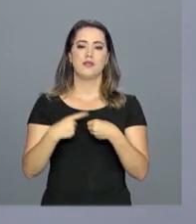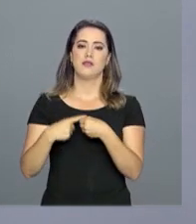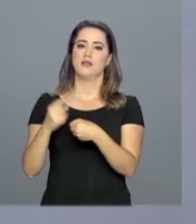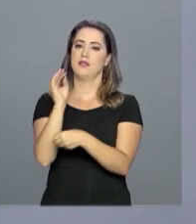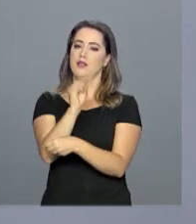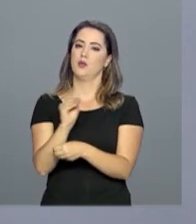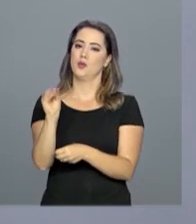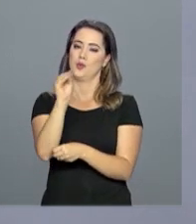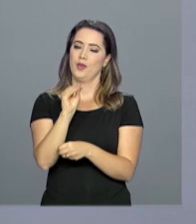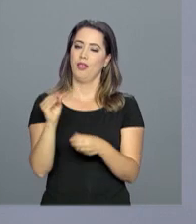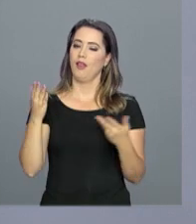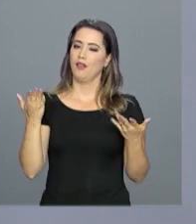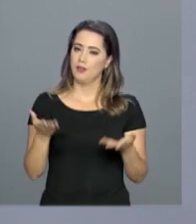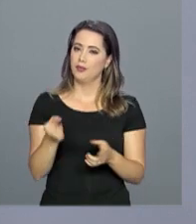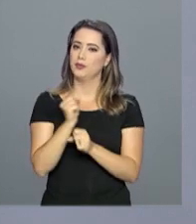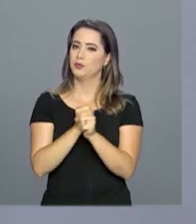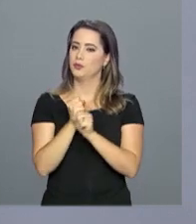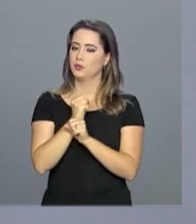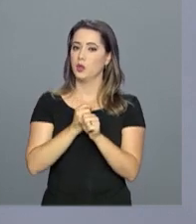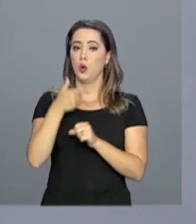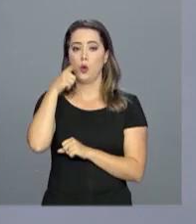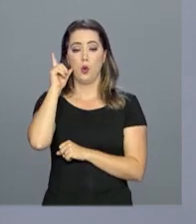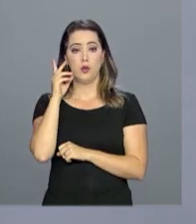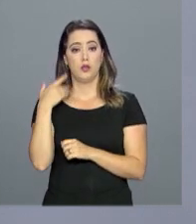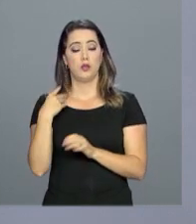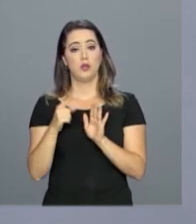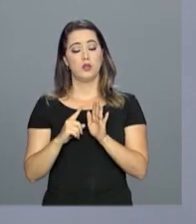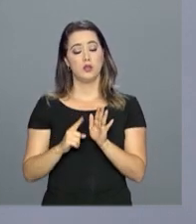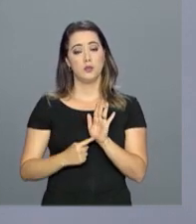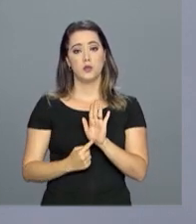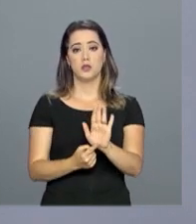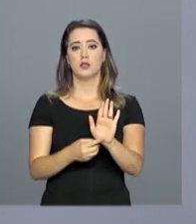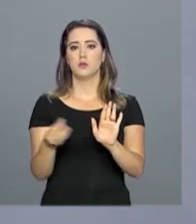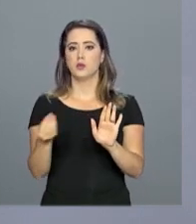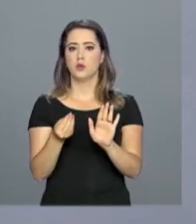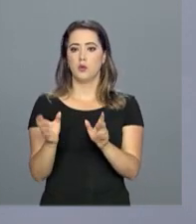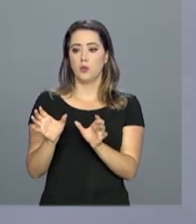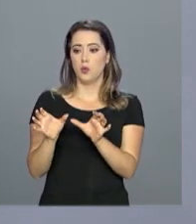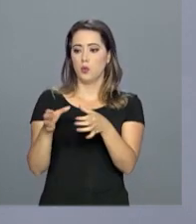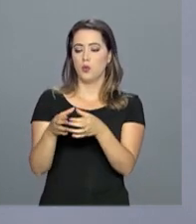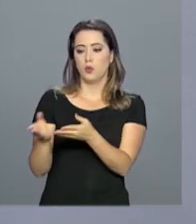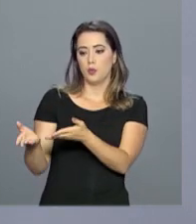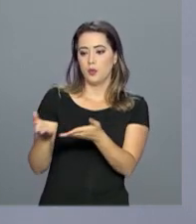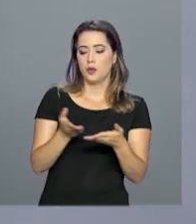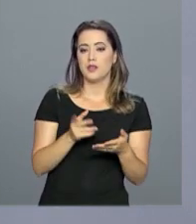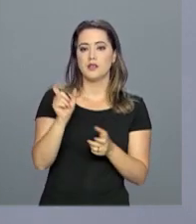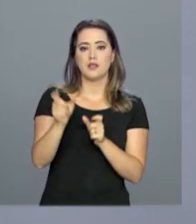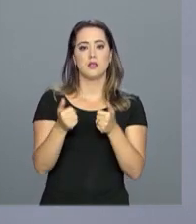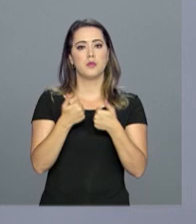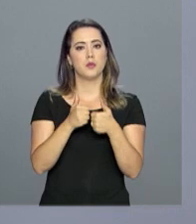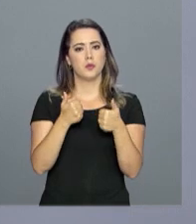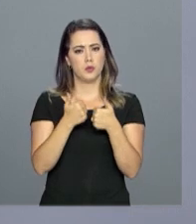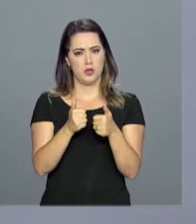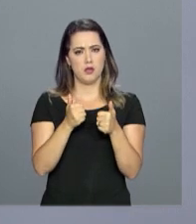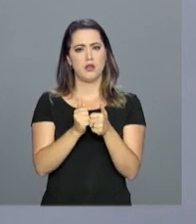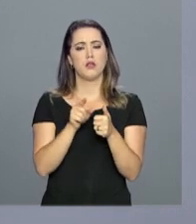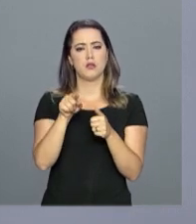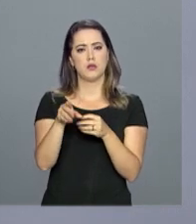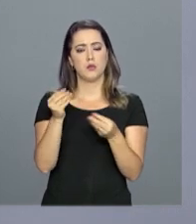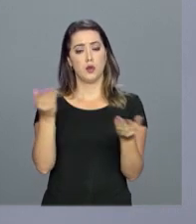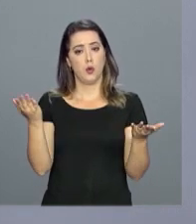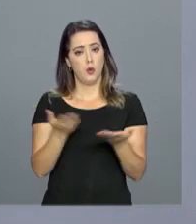nesta edição ontem mostramos como foi a recepção dos estudantes pelas equipes de infraestrutura e logística do projeto rondon